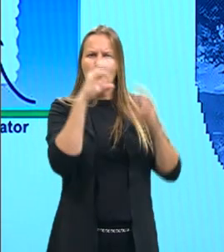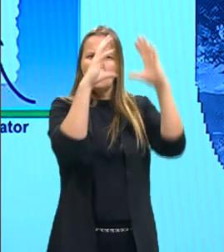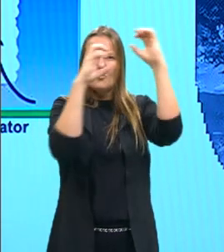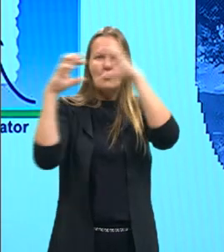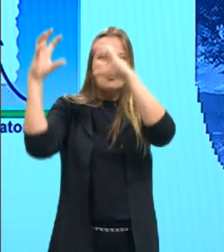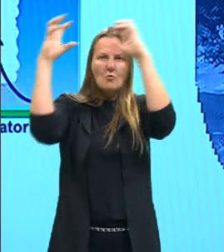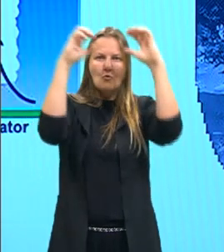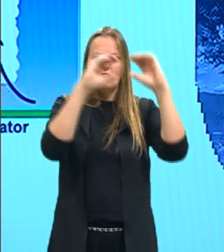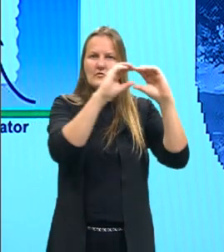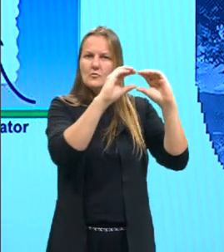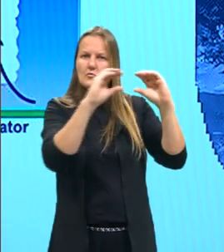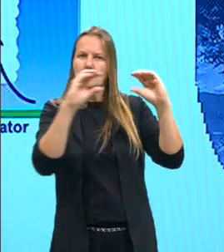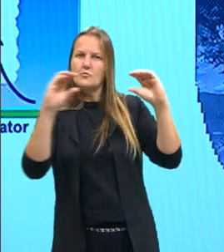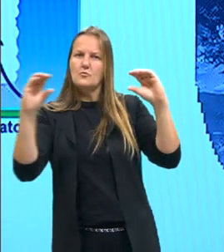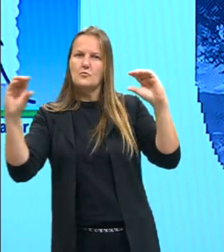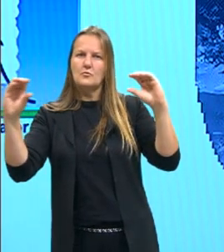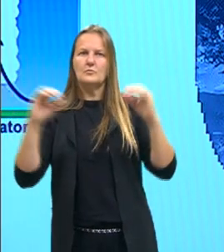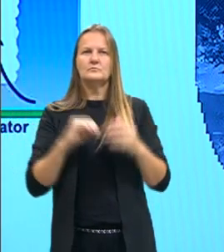certo?